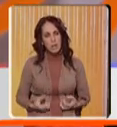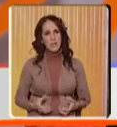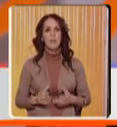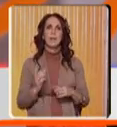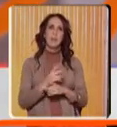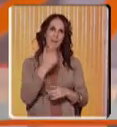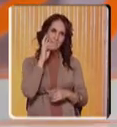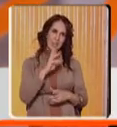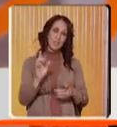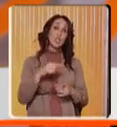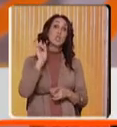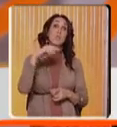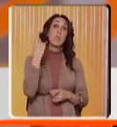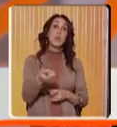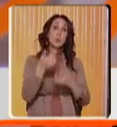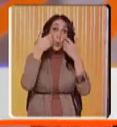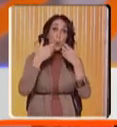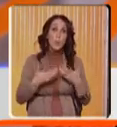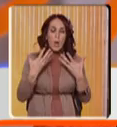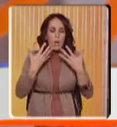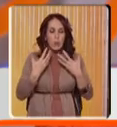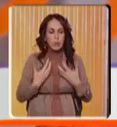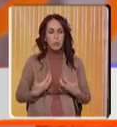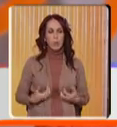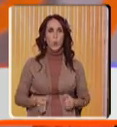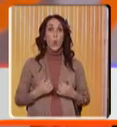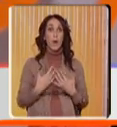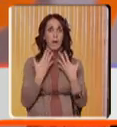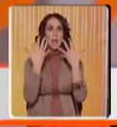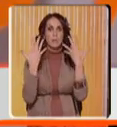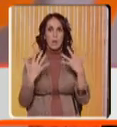sim é visível, há um relaxamento, não é? Exatamente. O próprio orgasmo